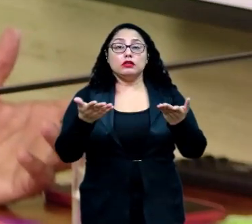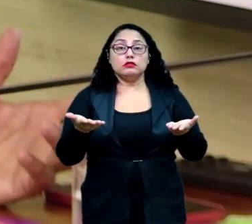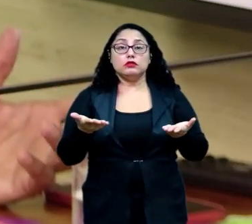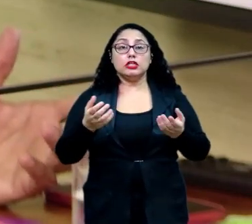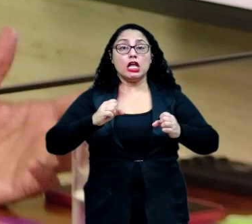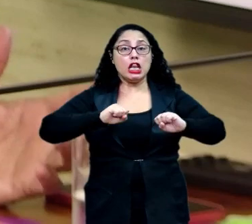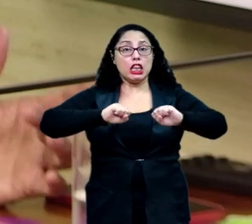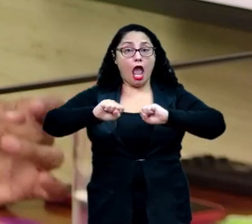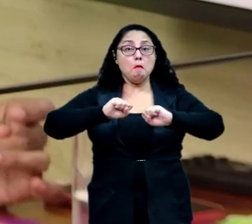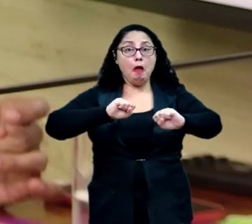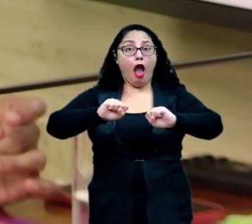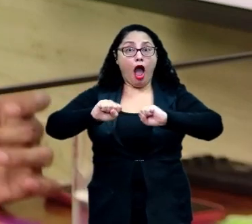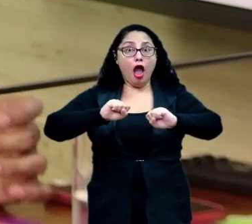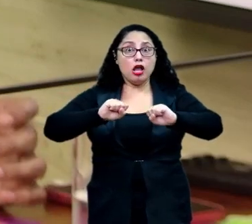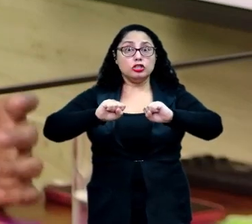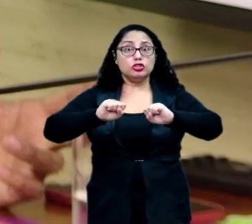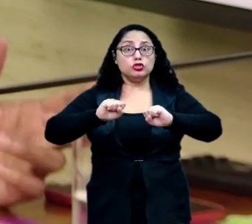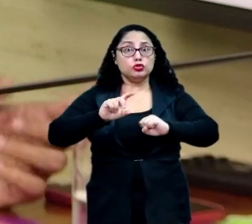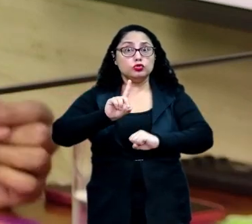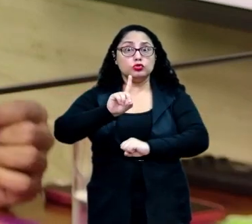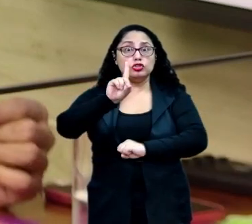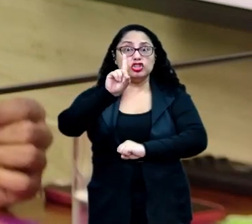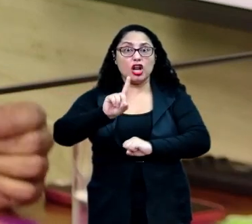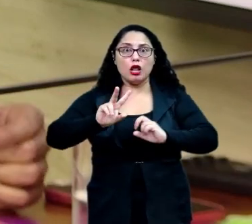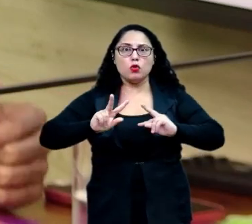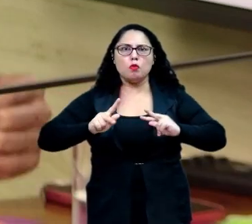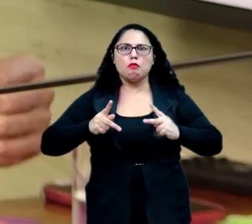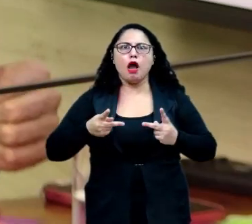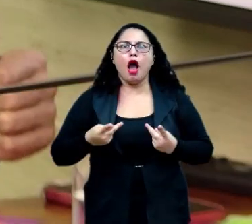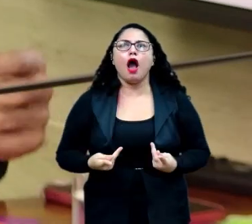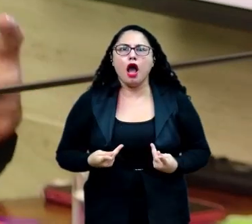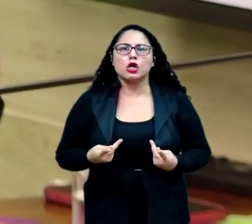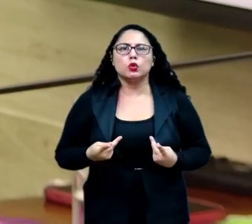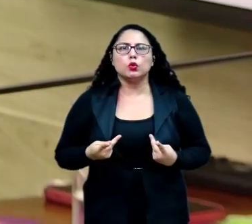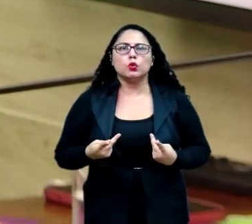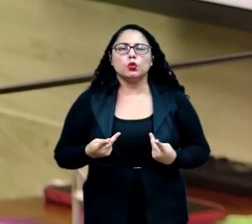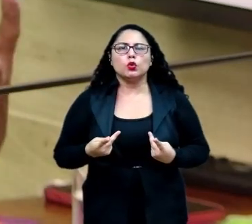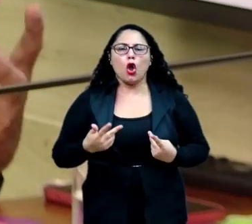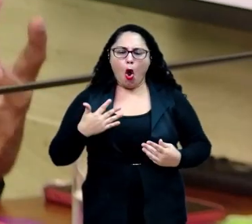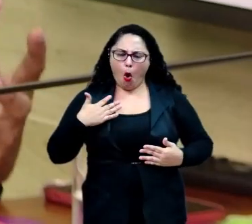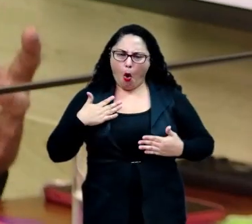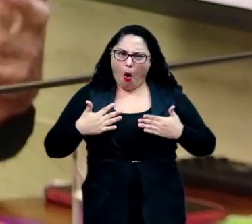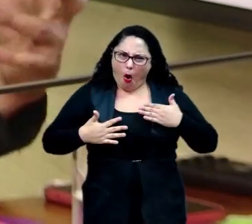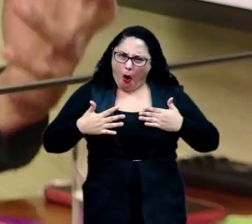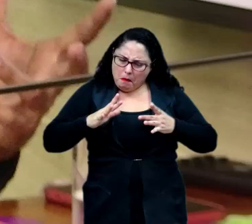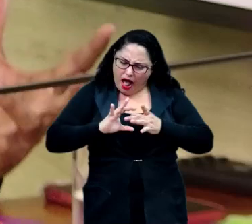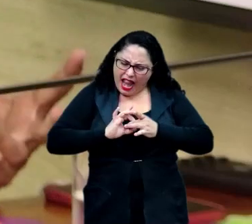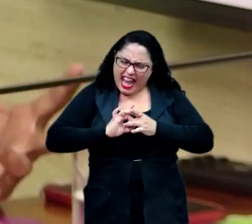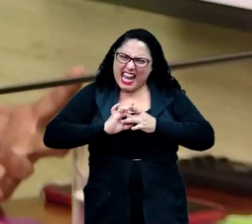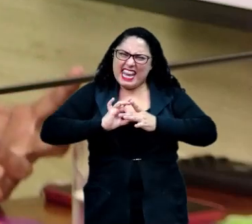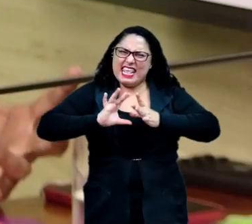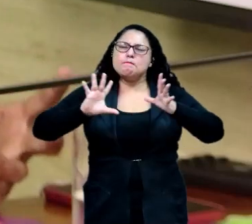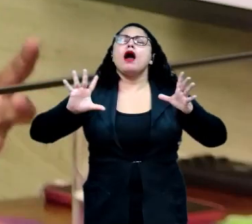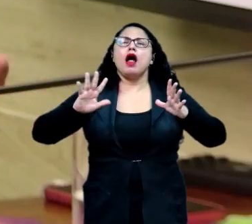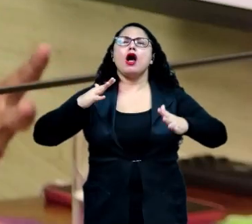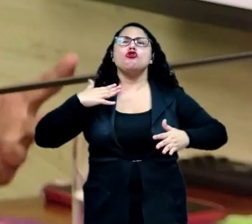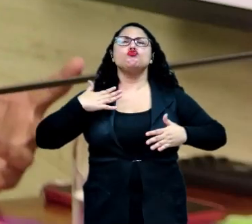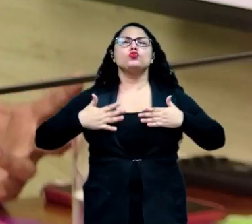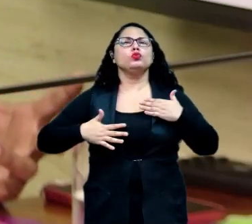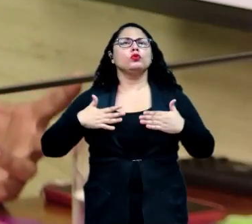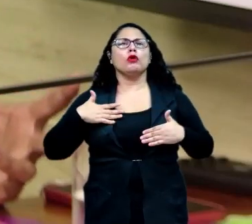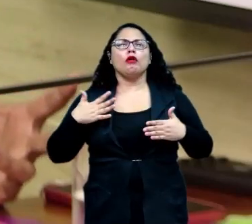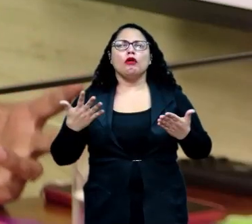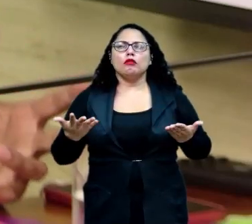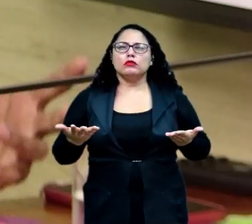em debate o direito humano ao corpo, né? A liberdade do corpo, de